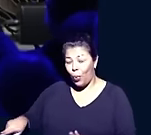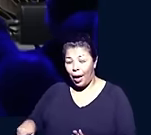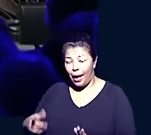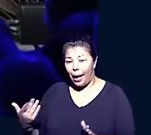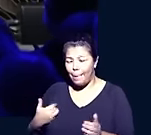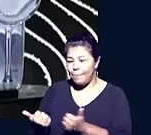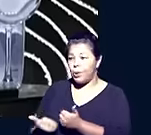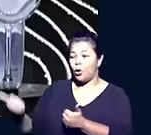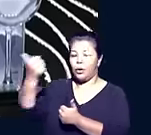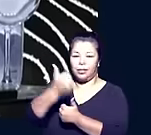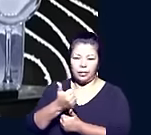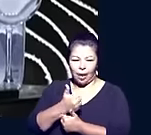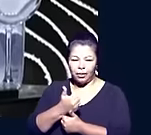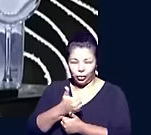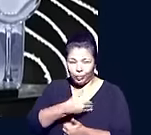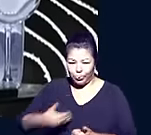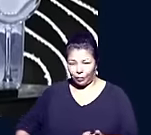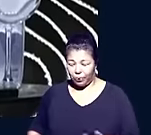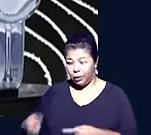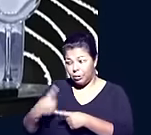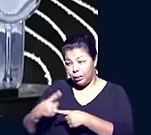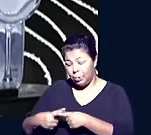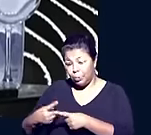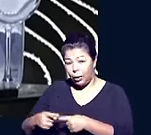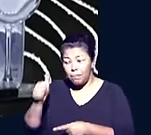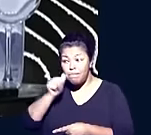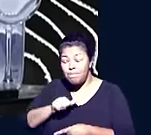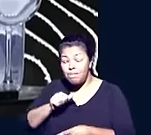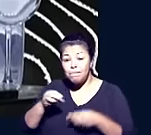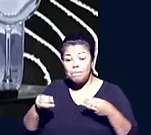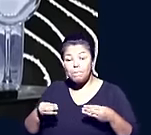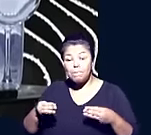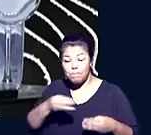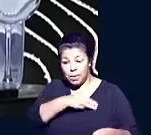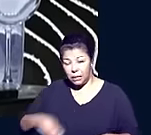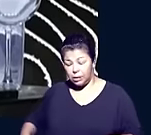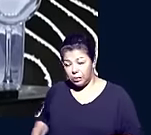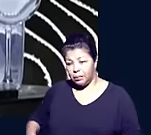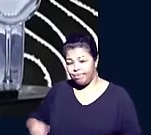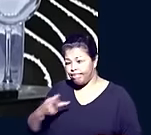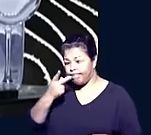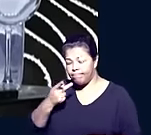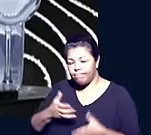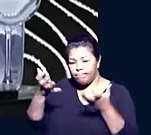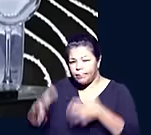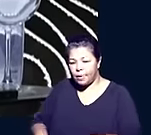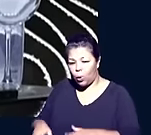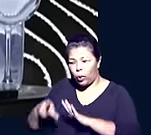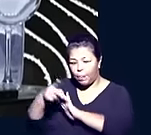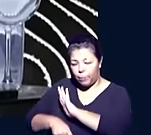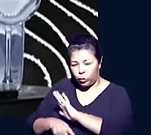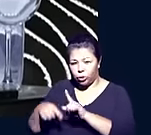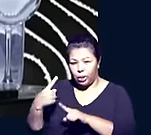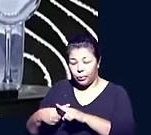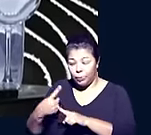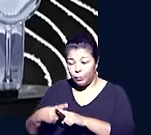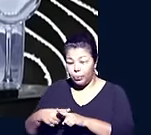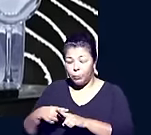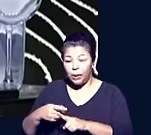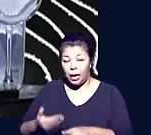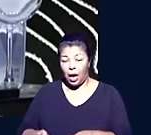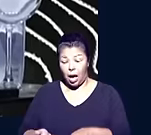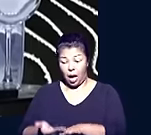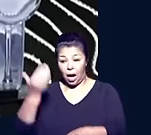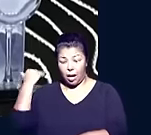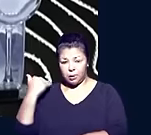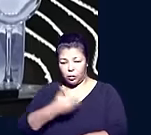estd já disz que não quer esse projeto a o primeiro né Essa PEC que foi aprovada em comissão especial no governo bolsonaro ela preferia